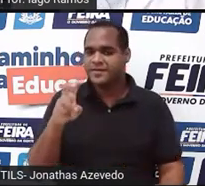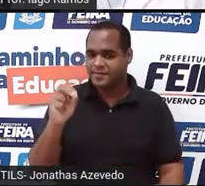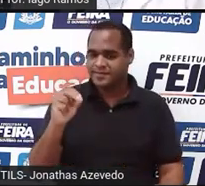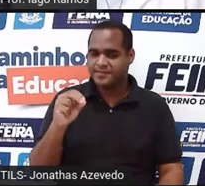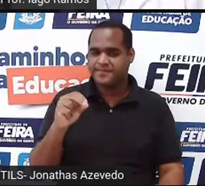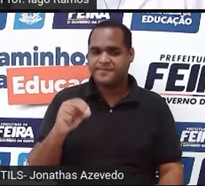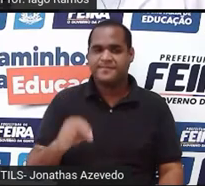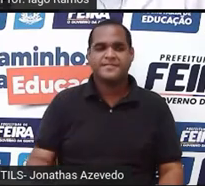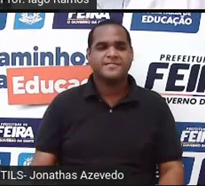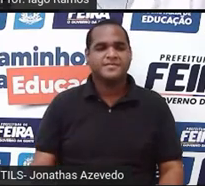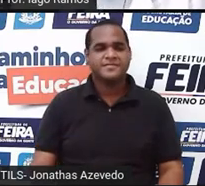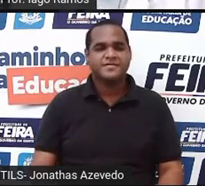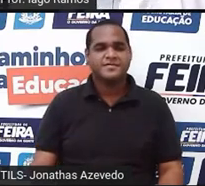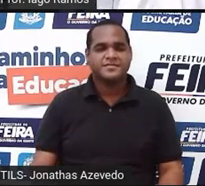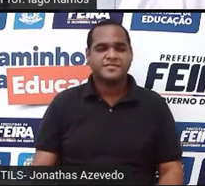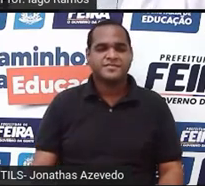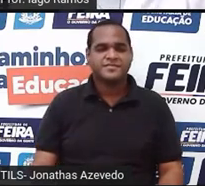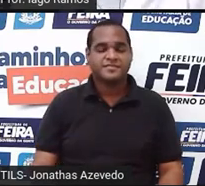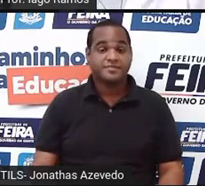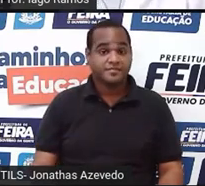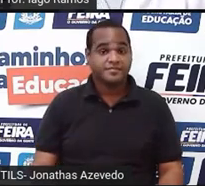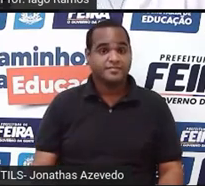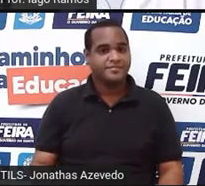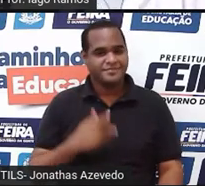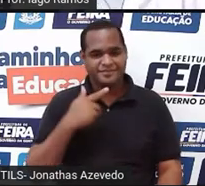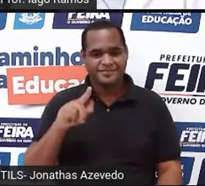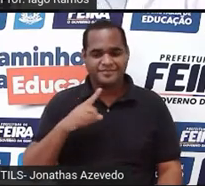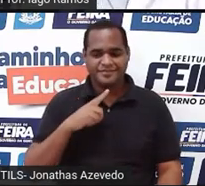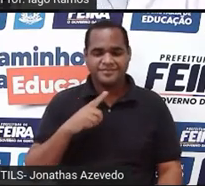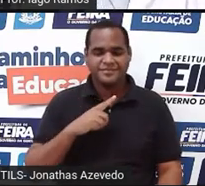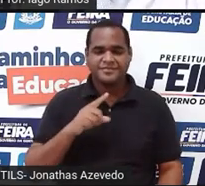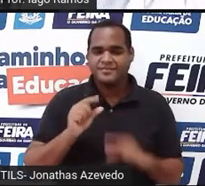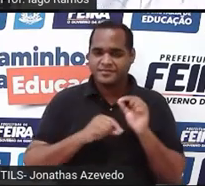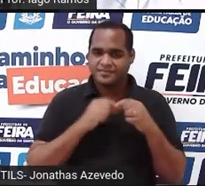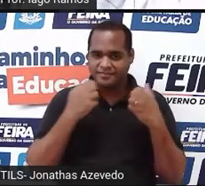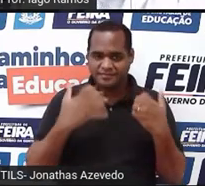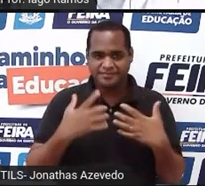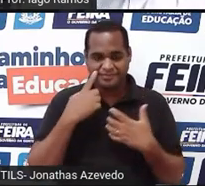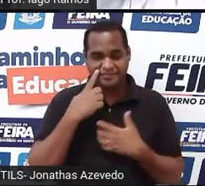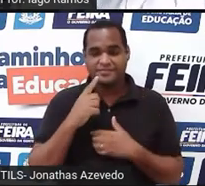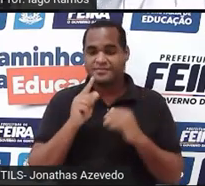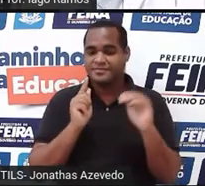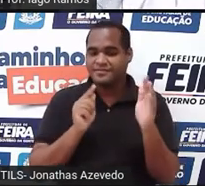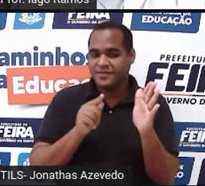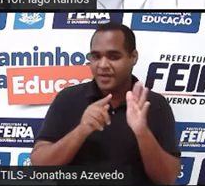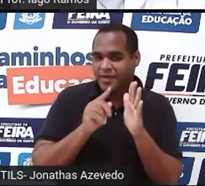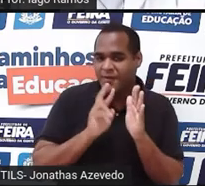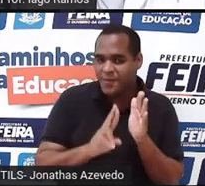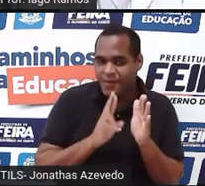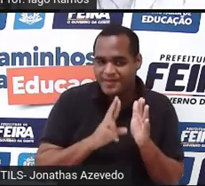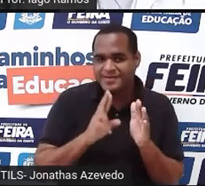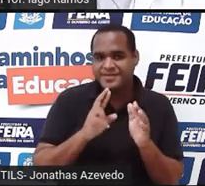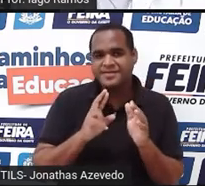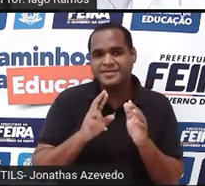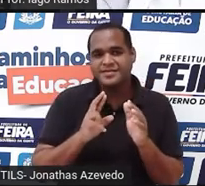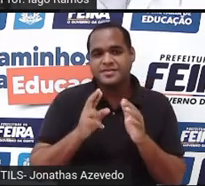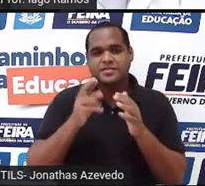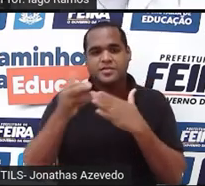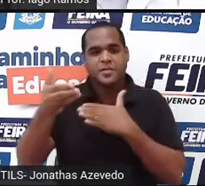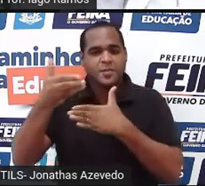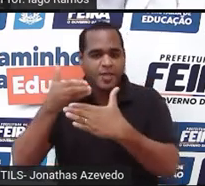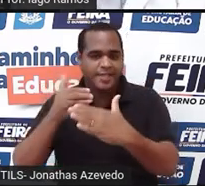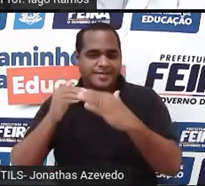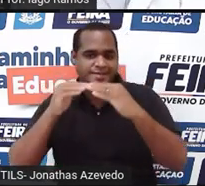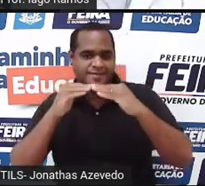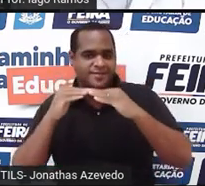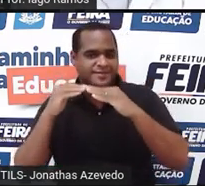4:50 beleza Tá bom mais uma essa daqui eu te dou uma resposta EA resposta é inversamente